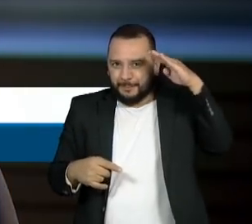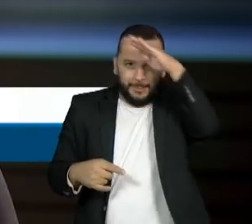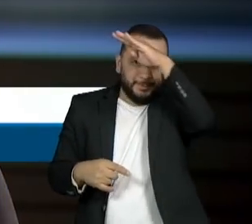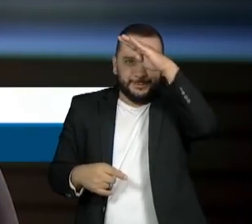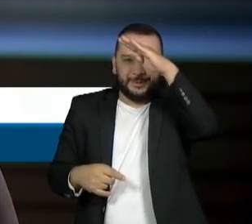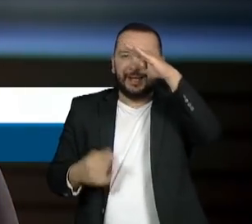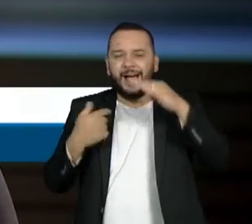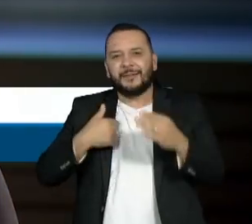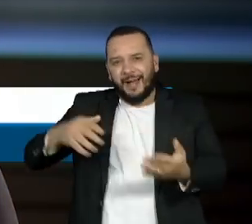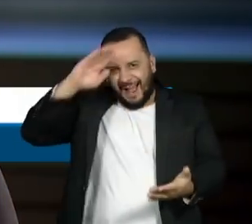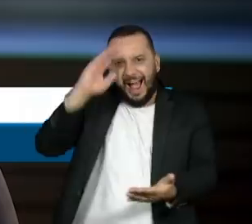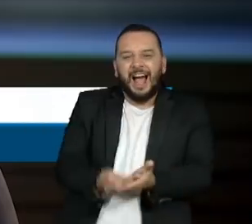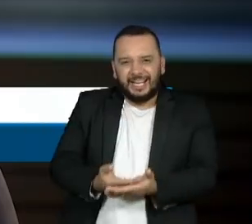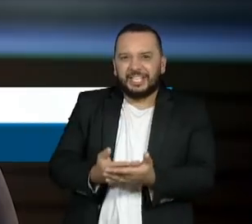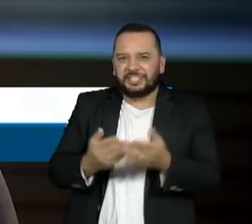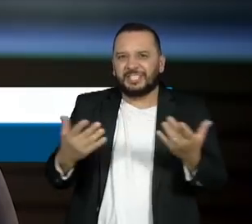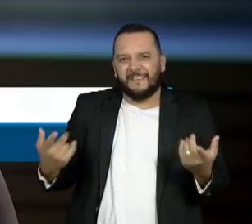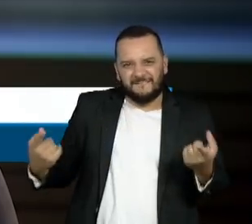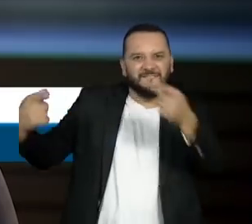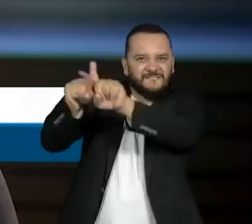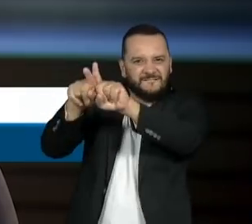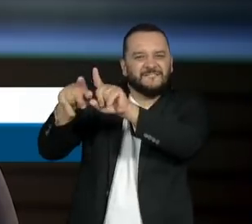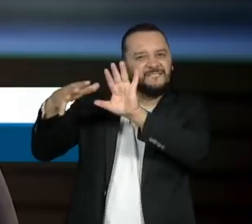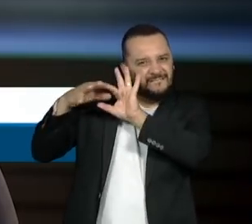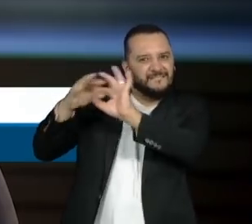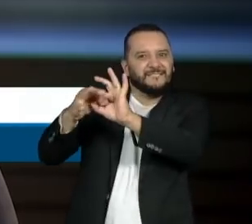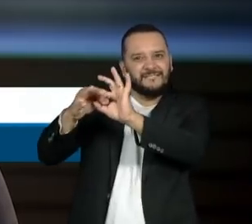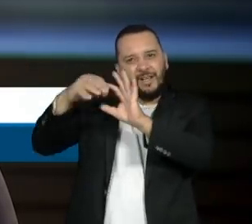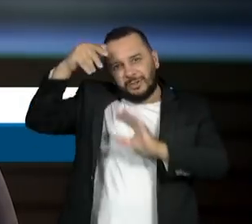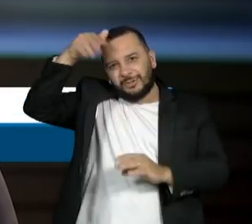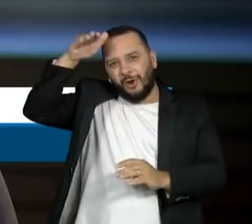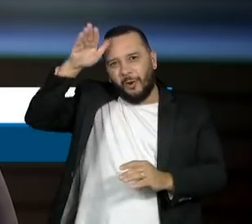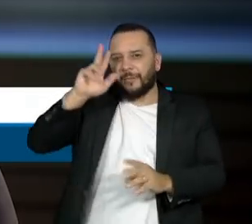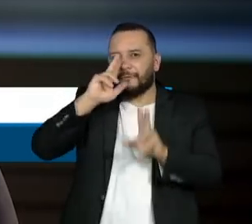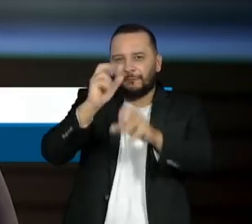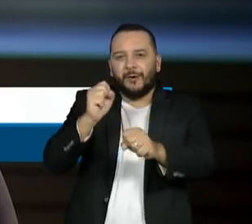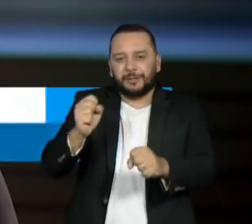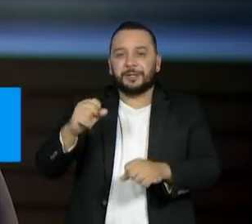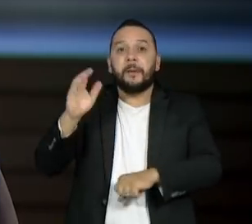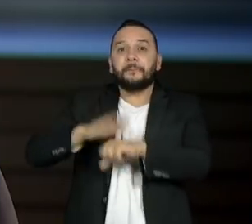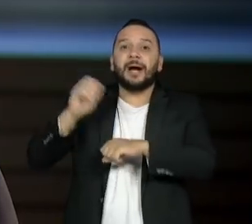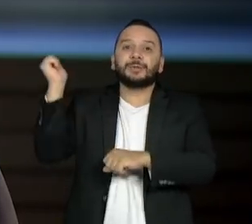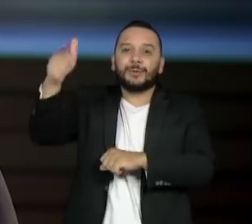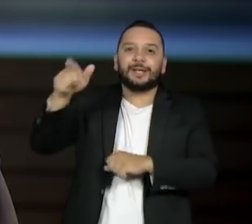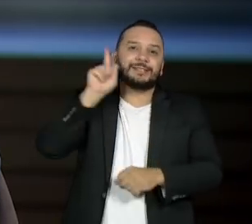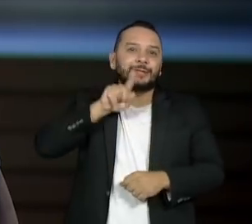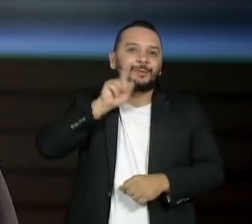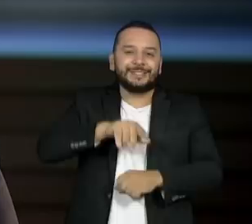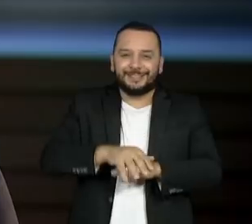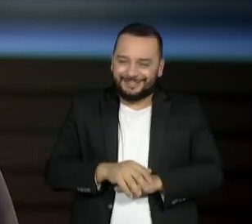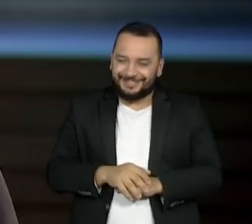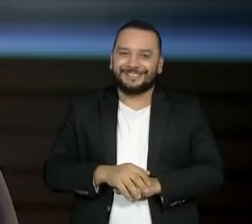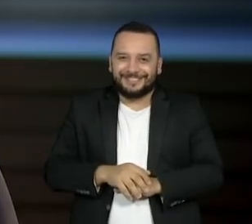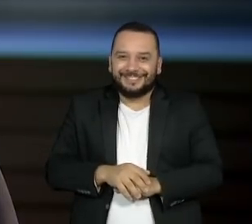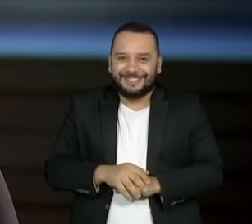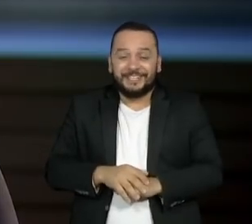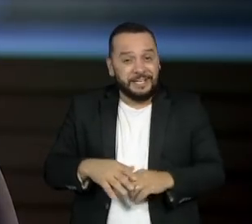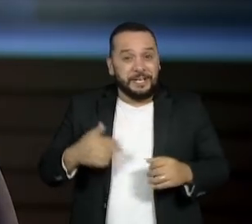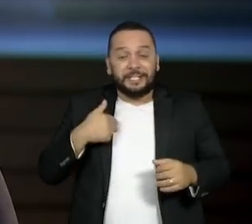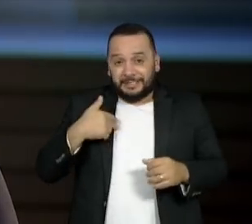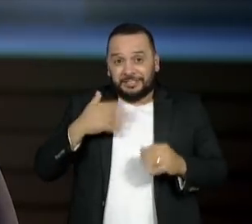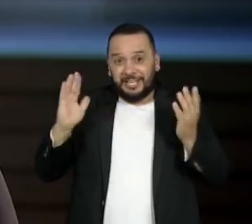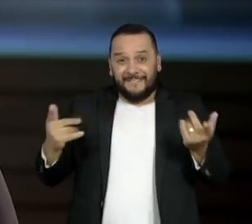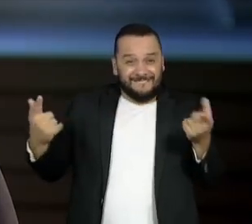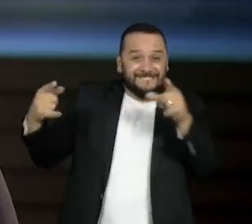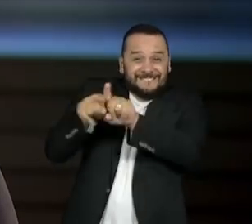a aposta nessa associação com o trumpismo, mais do que com os Estados Unidos. Então, é uma associação com o Donald